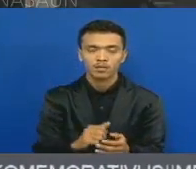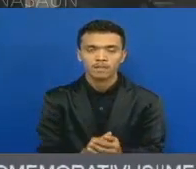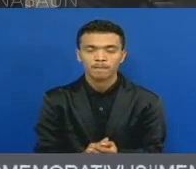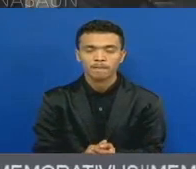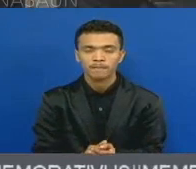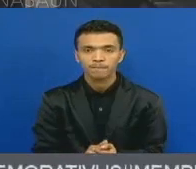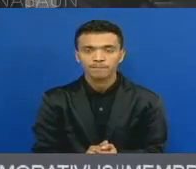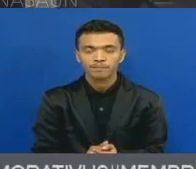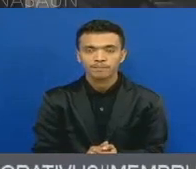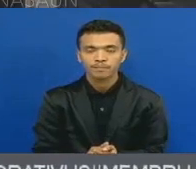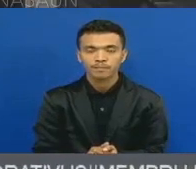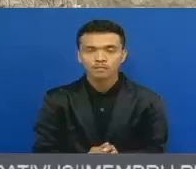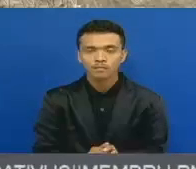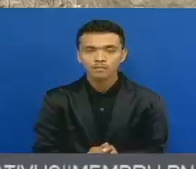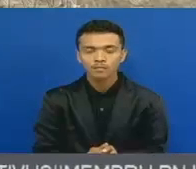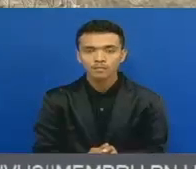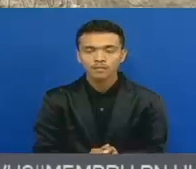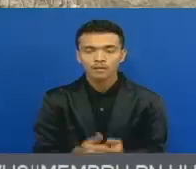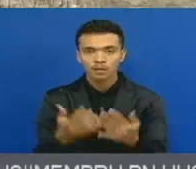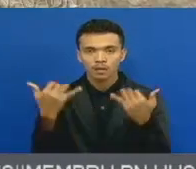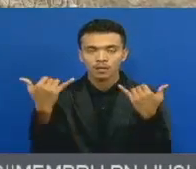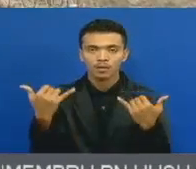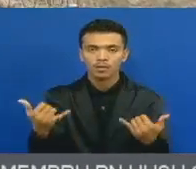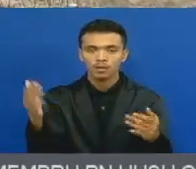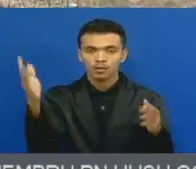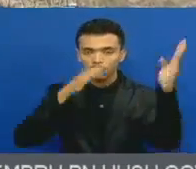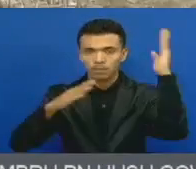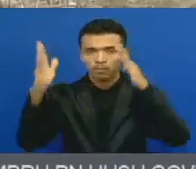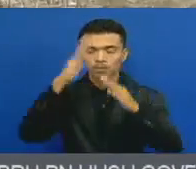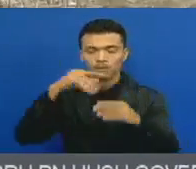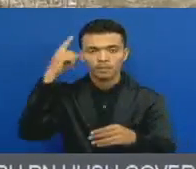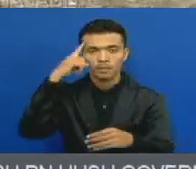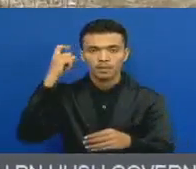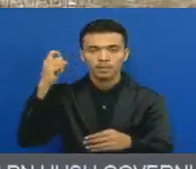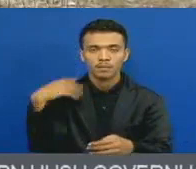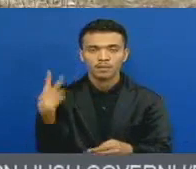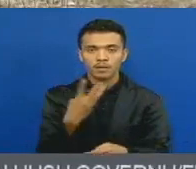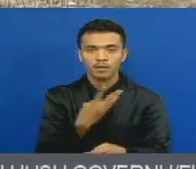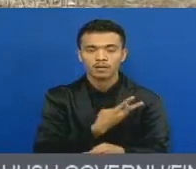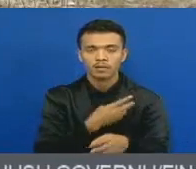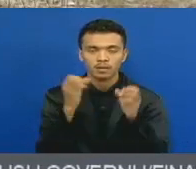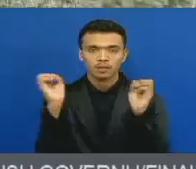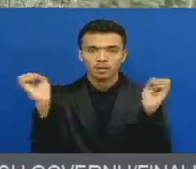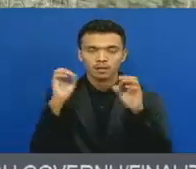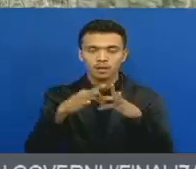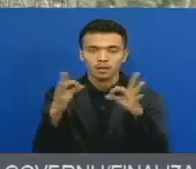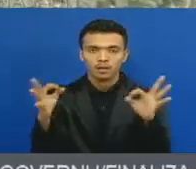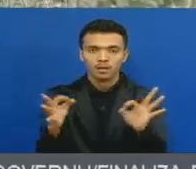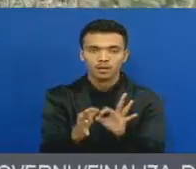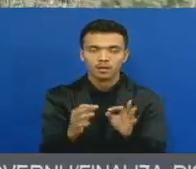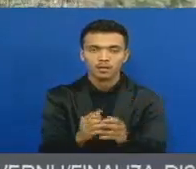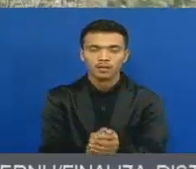krai tulawa ke leten e temos agora problema de irrigação também. Então, lá consegue normalizar a